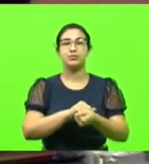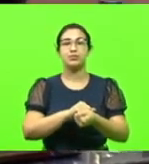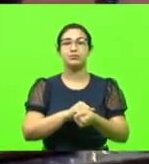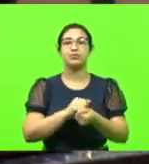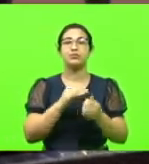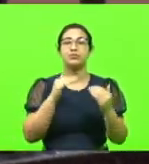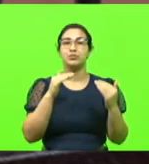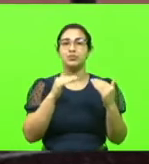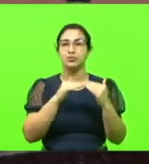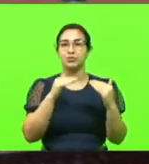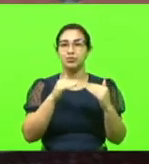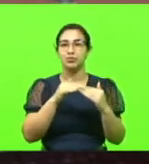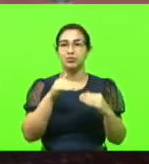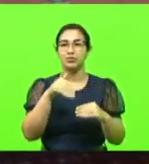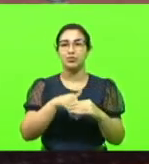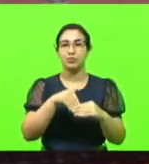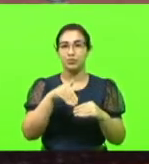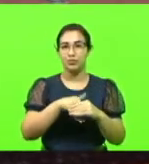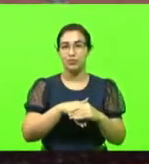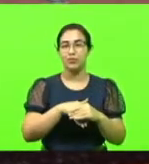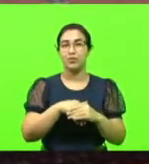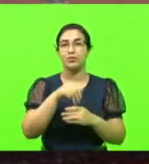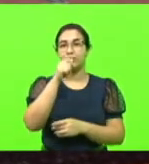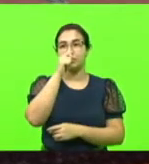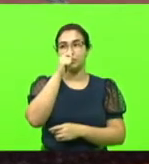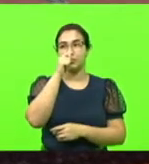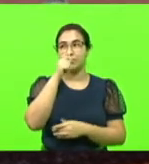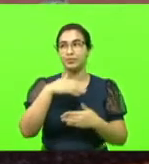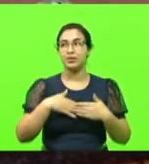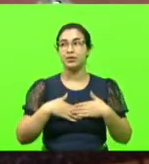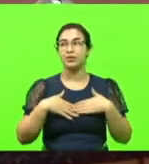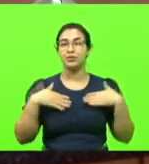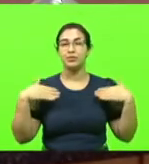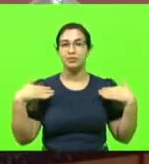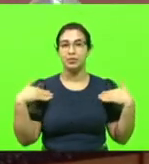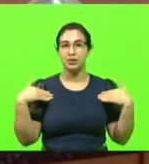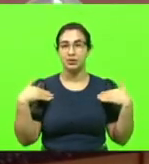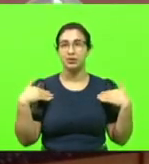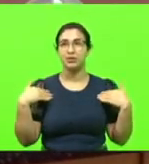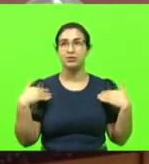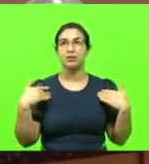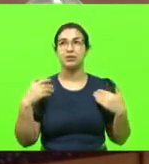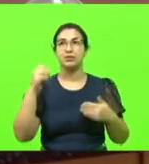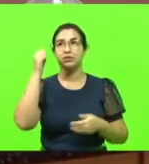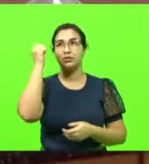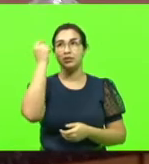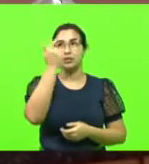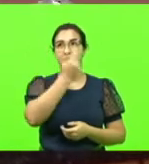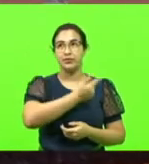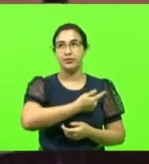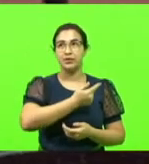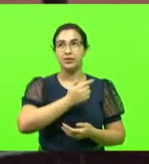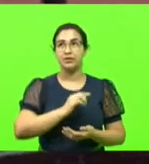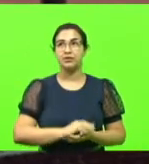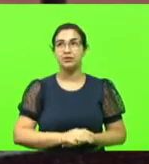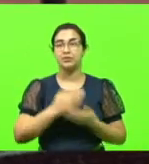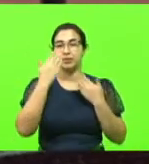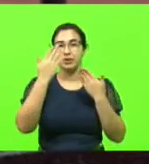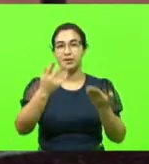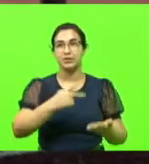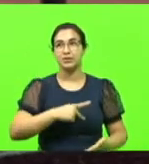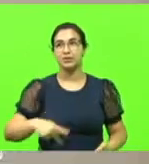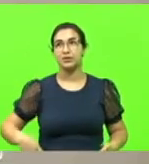relator, deputado João Amin, em homenagem ao deputado Altair Silva. Obrigado, senhor